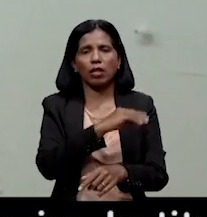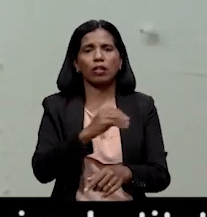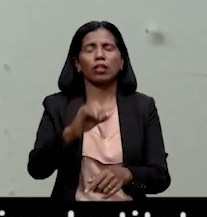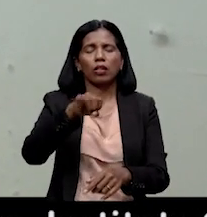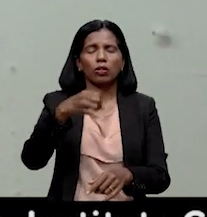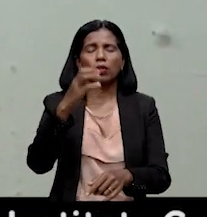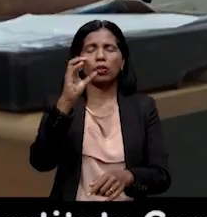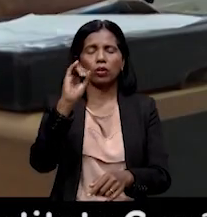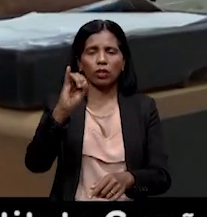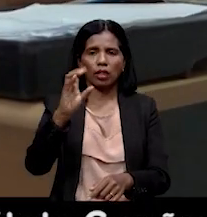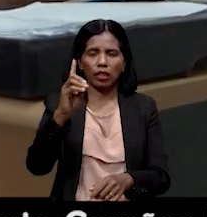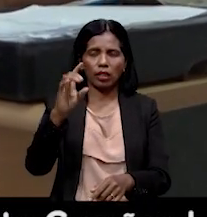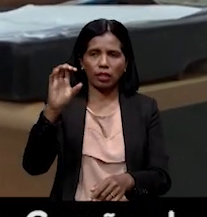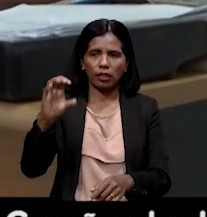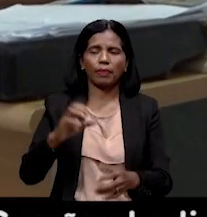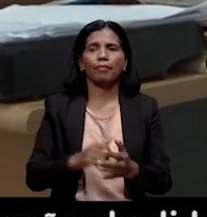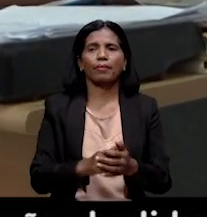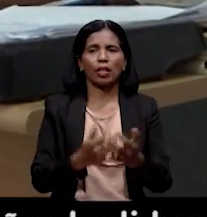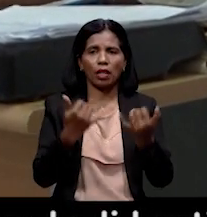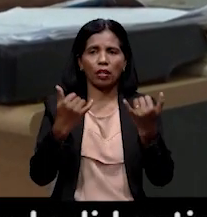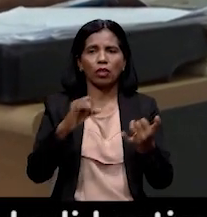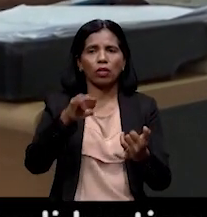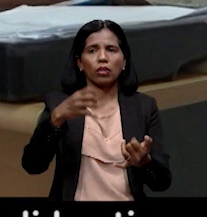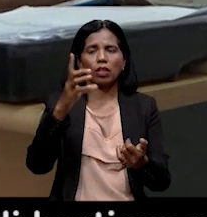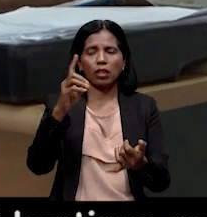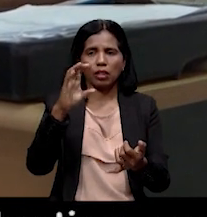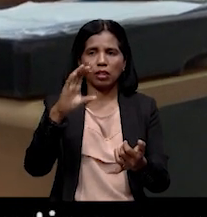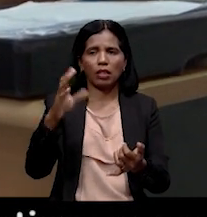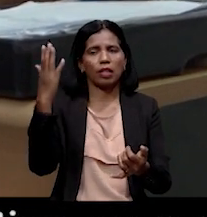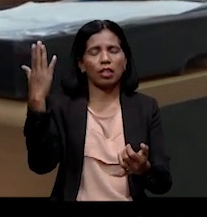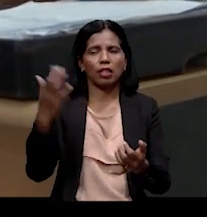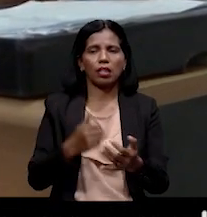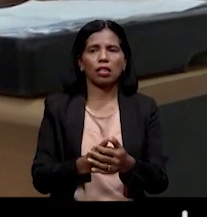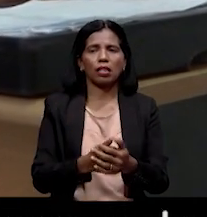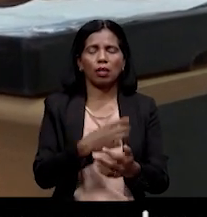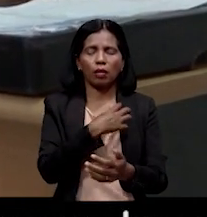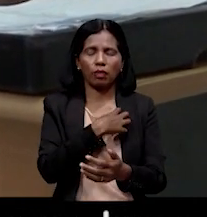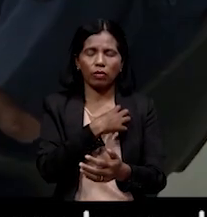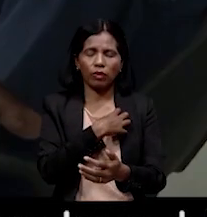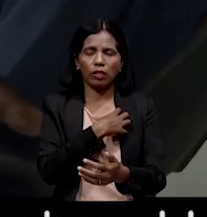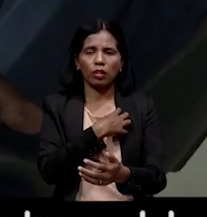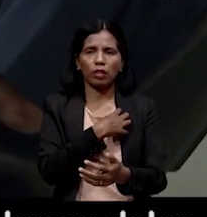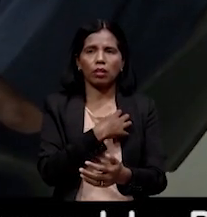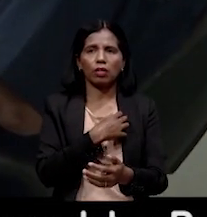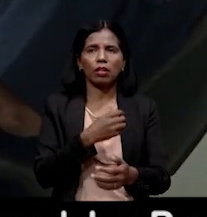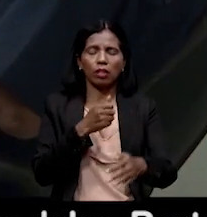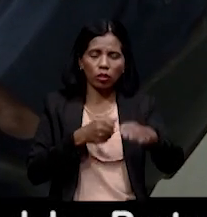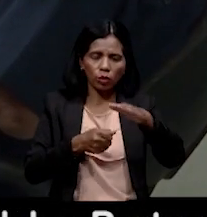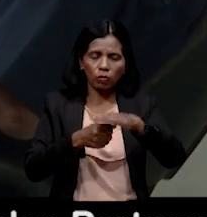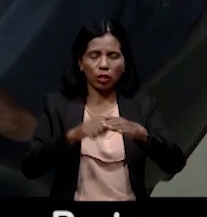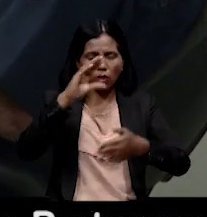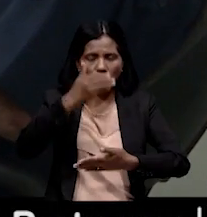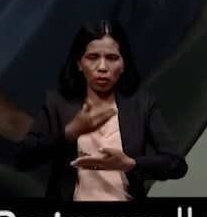JDC. Dadão ne JDC e a cela detenção comando Pentel Dili, também desconfia sobre ne Oan Mane, no